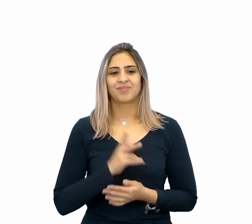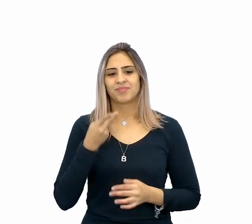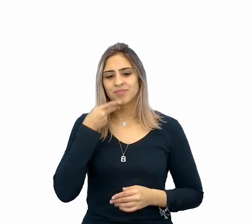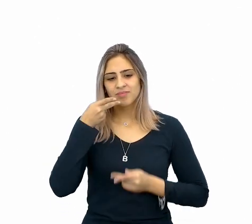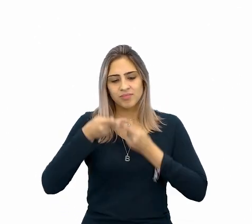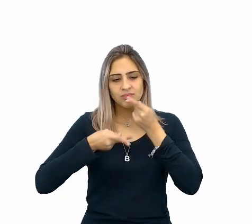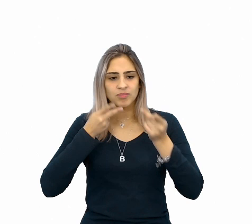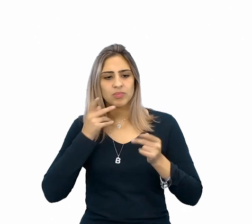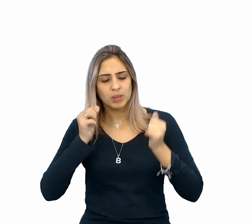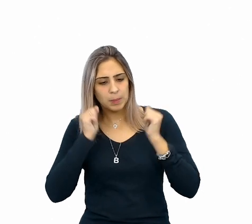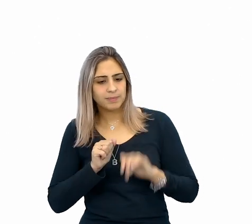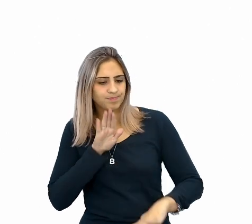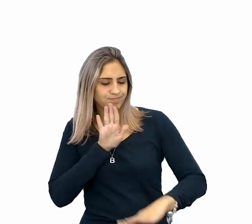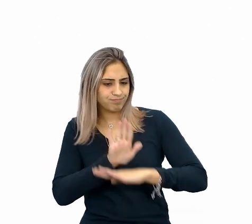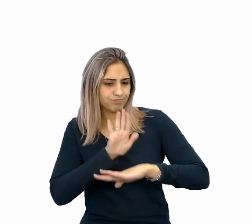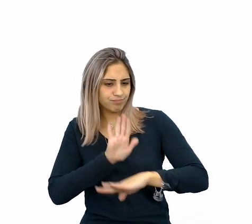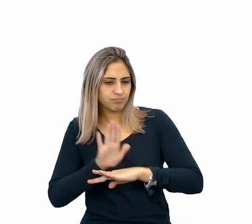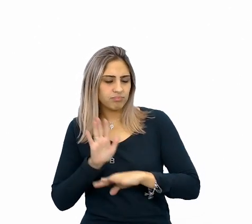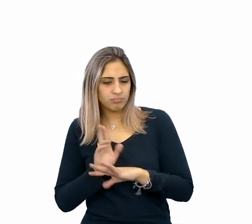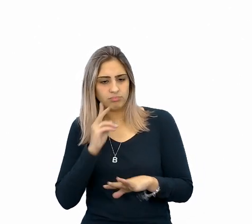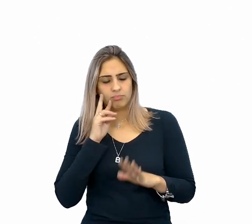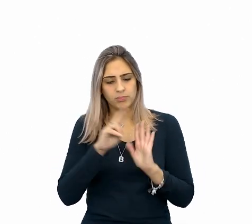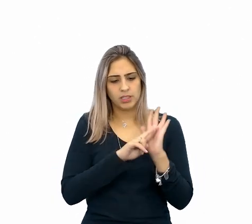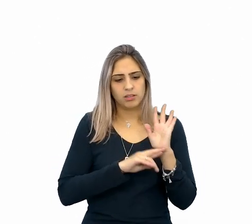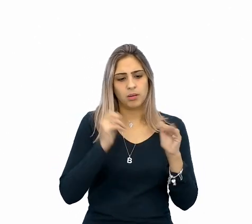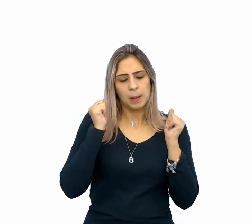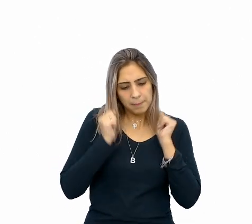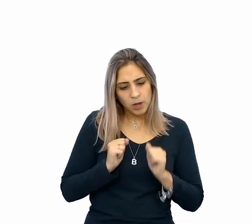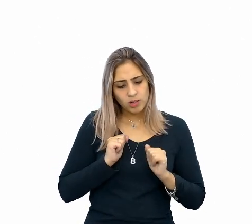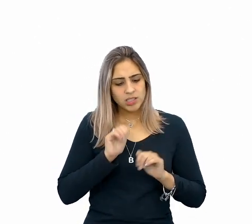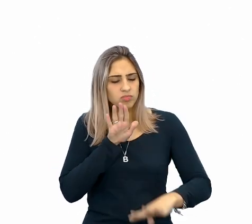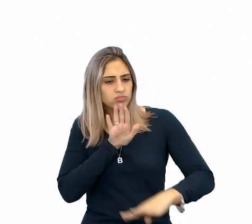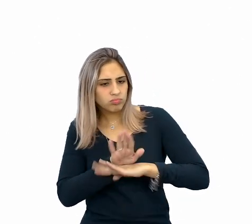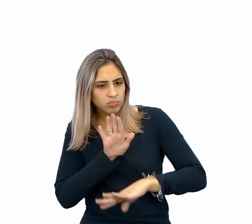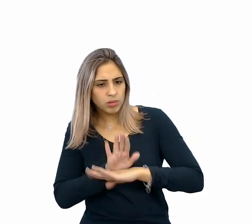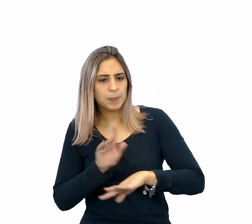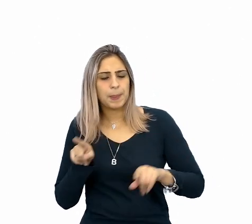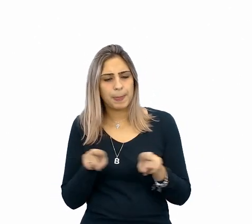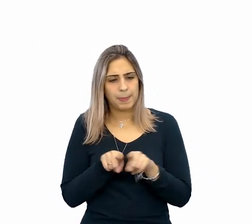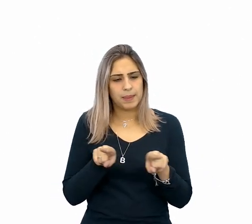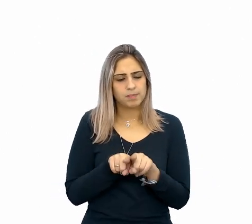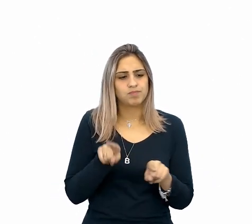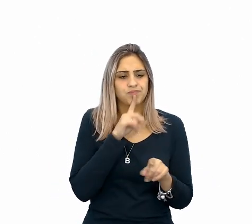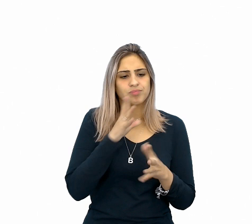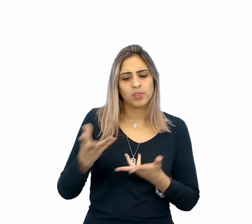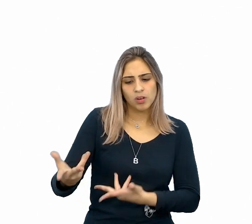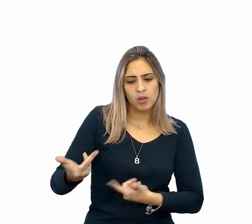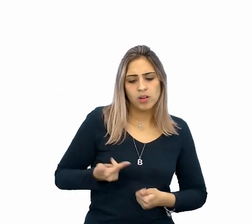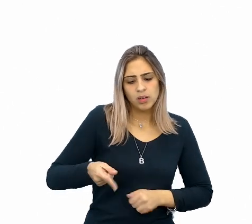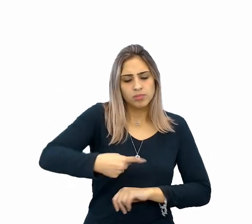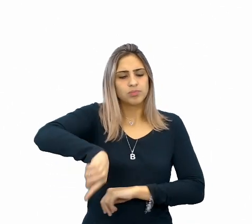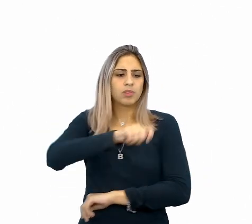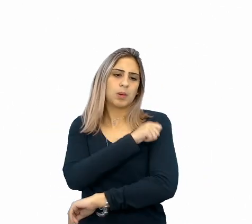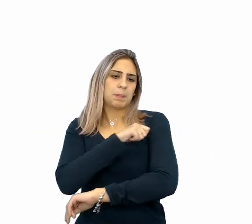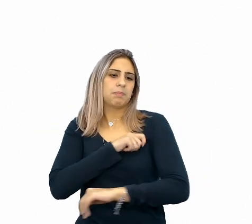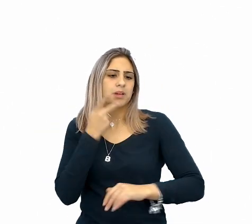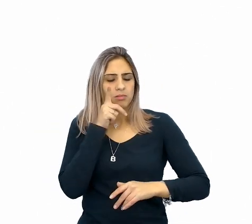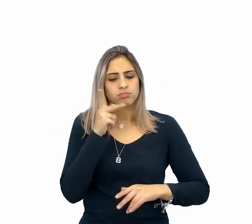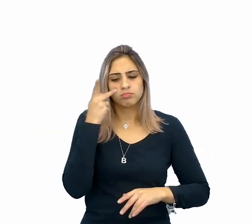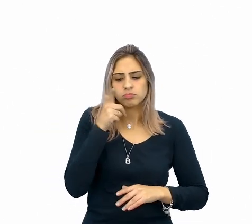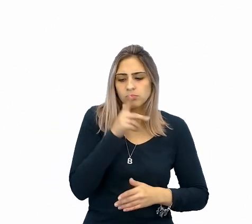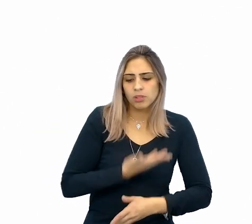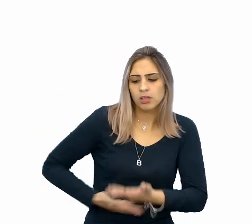palavras que possam ajudar, palavras estáveis que possam ajudar, e também vale convidar os estudantes para